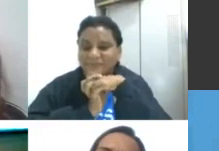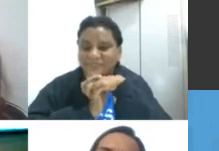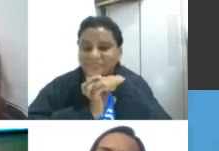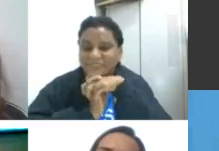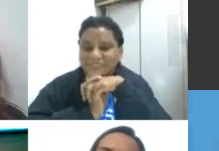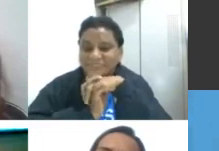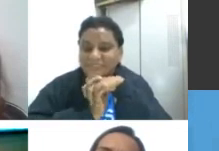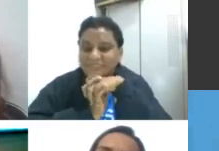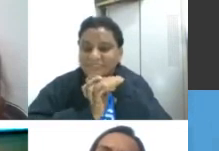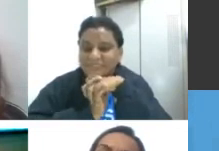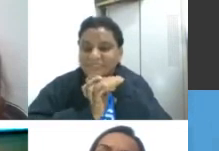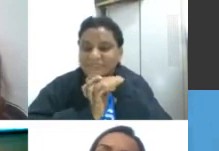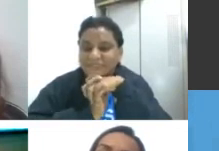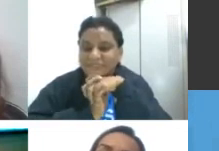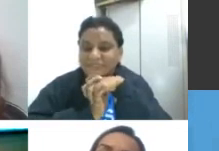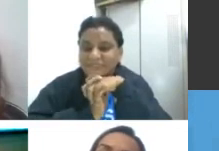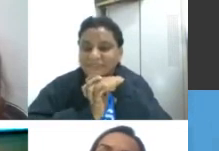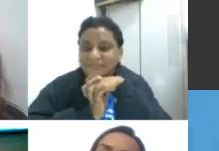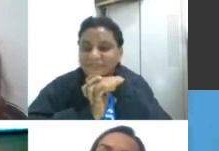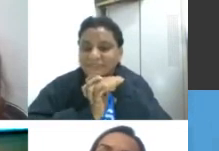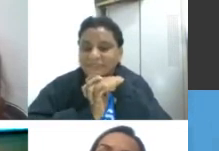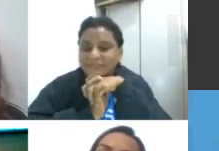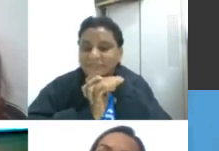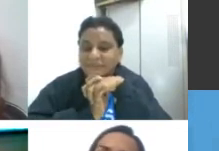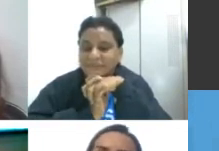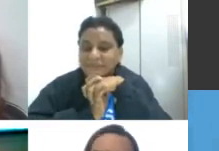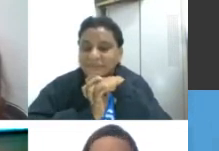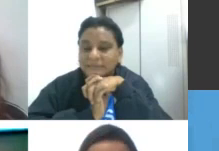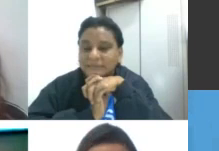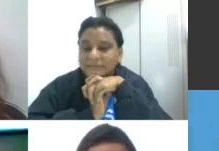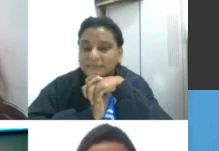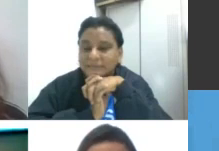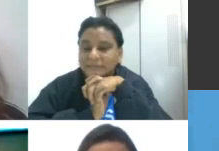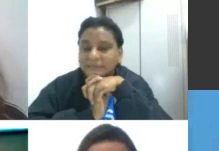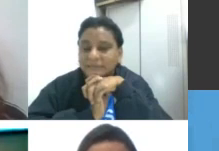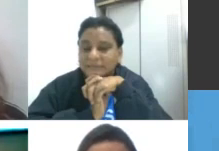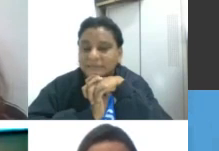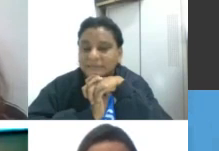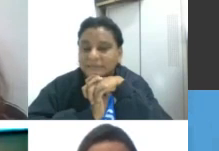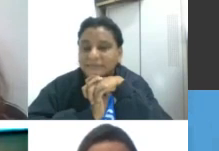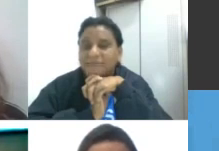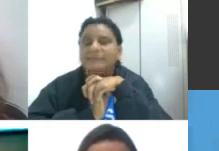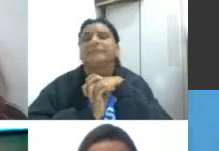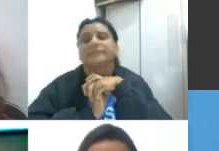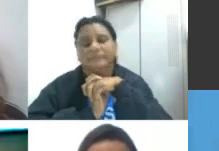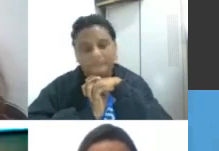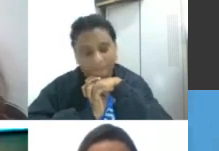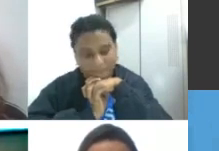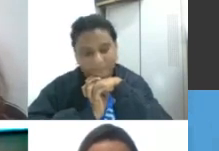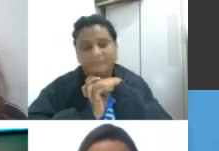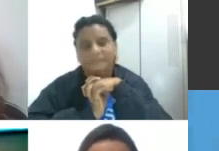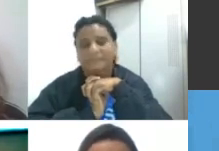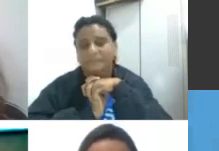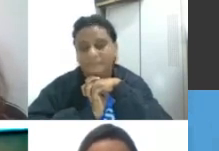gente que ela sempre diz não não conseguiu o negócio seguinte toma a cachaça mas toma isso é um exagero é brincadeira mas